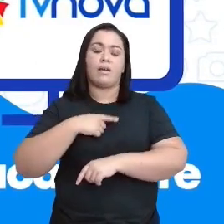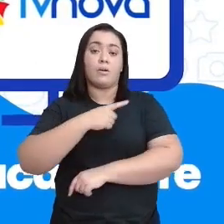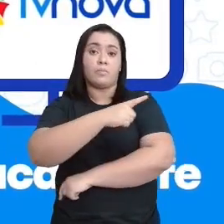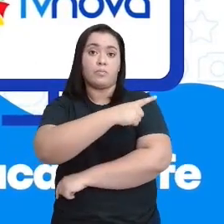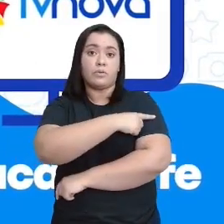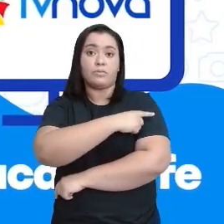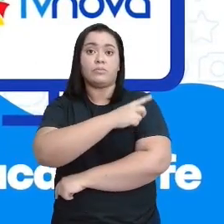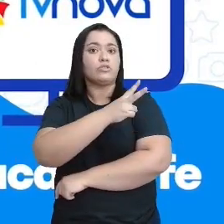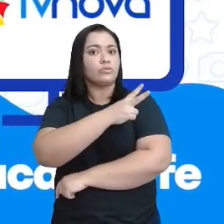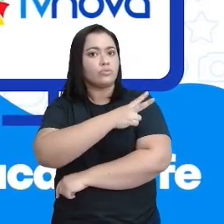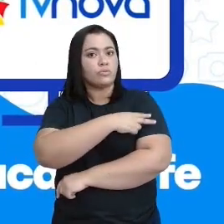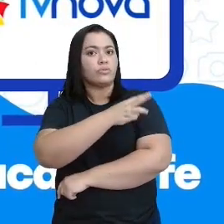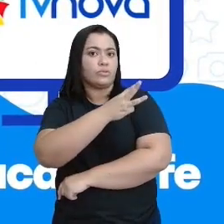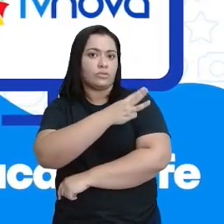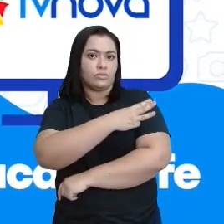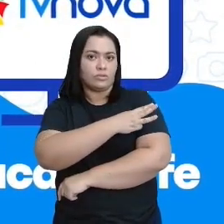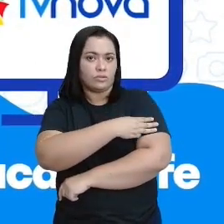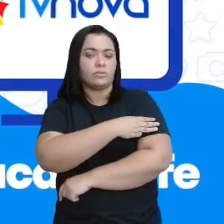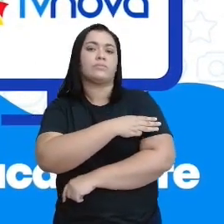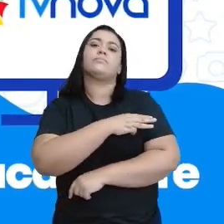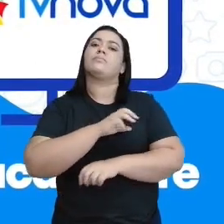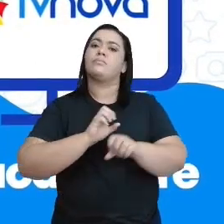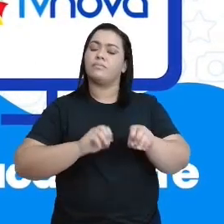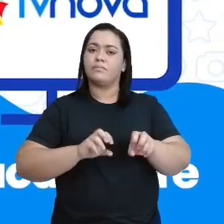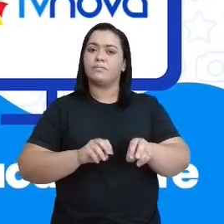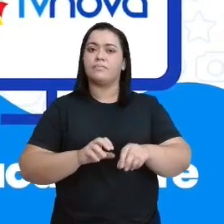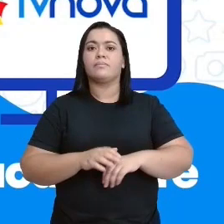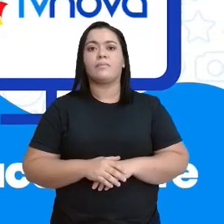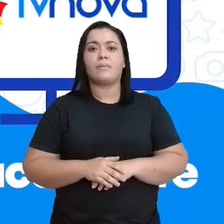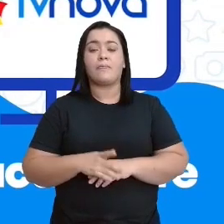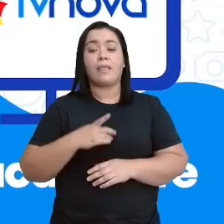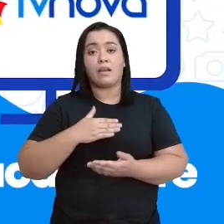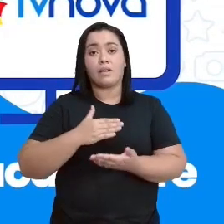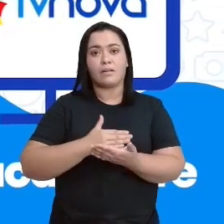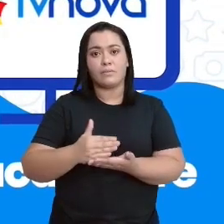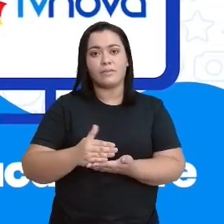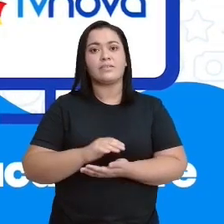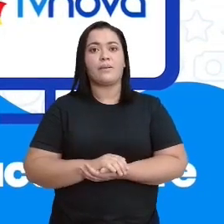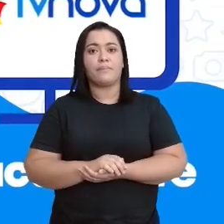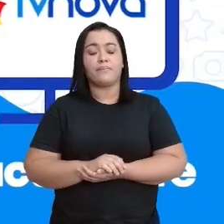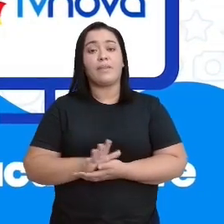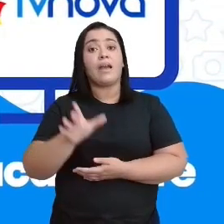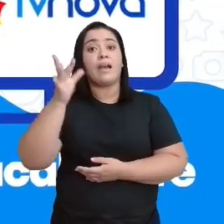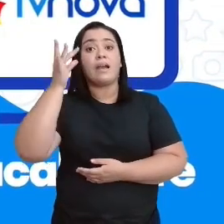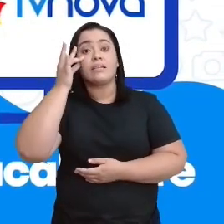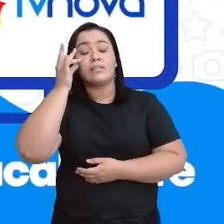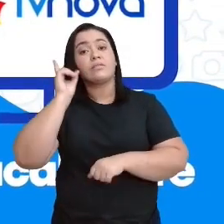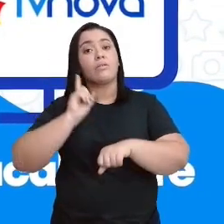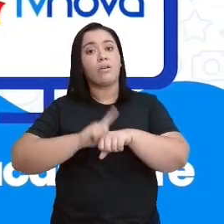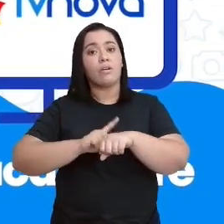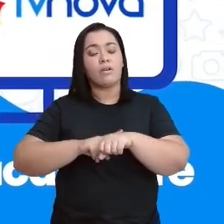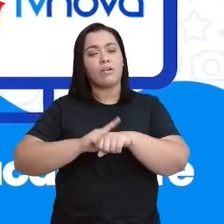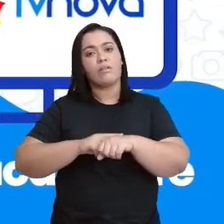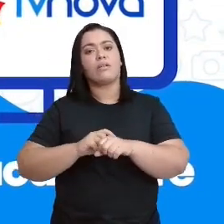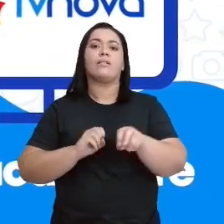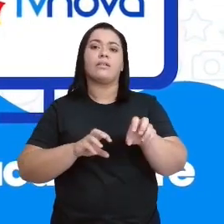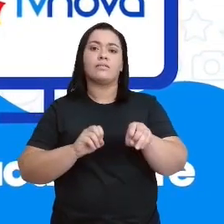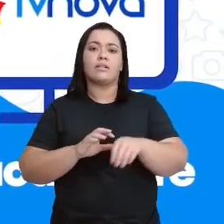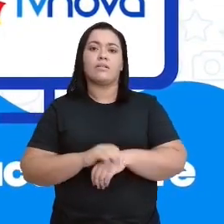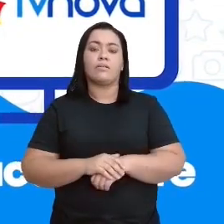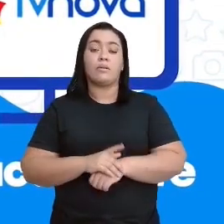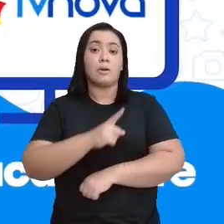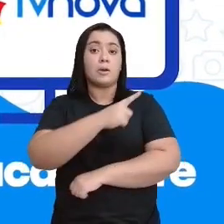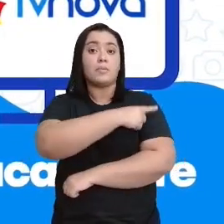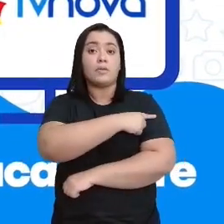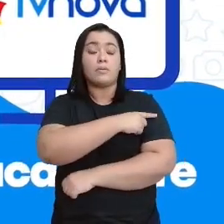primeiro, segundo e terceiro ano do ensino fundamental, anos iniciais. Atenção para os horários das aulas. As aulas do